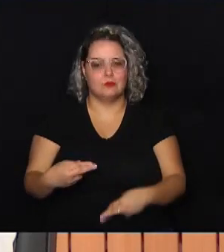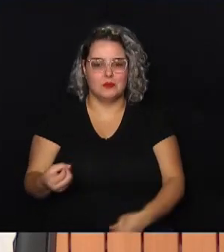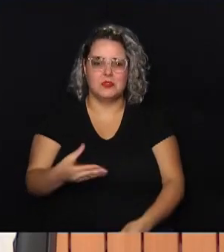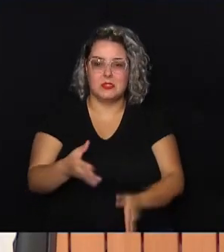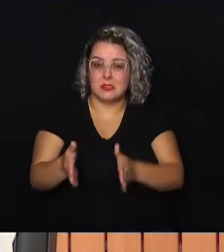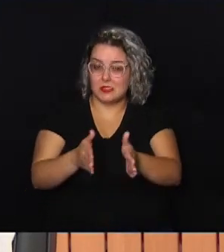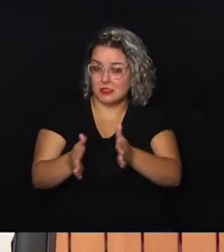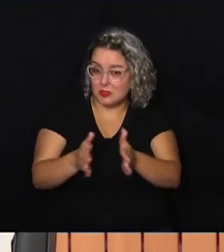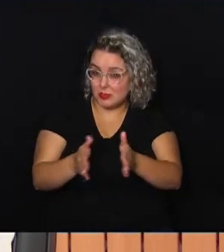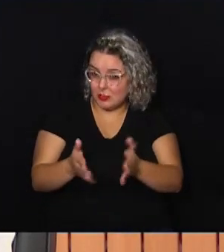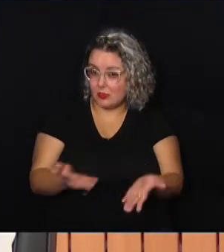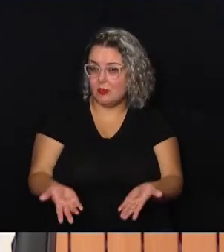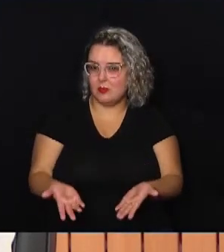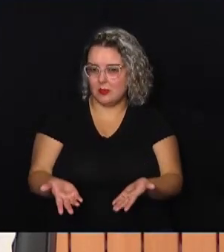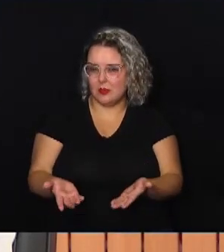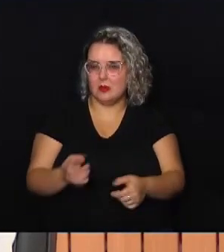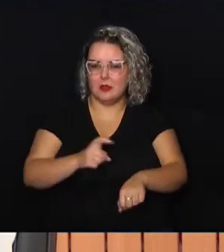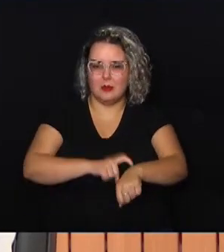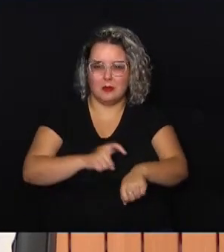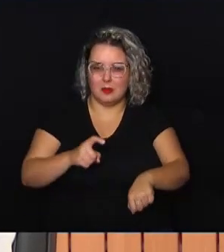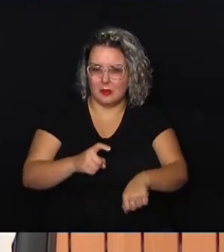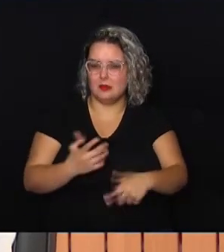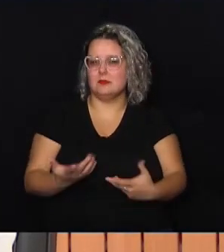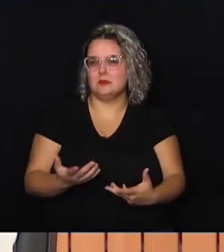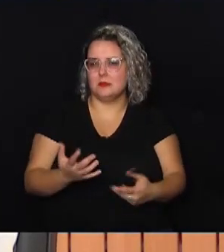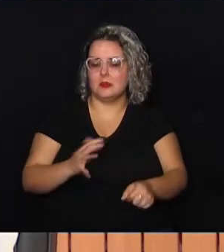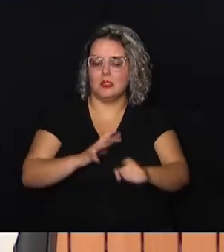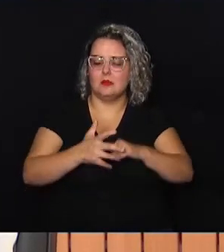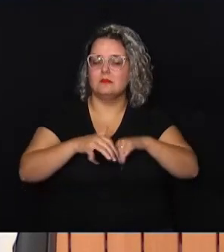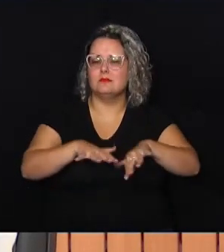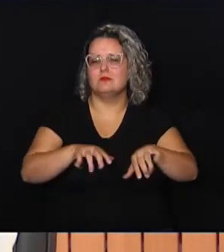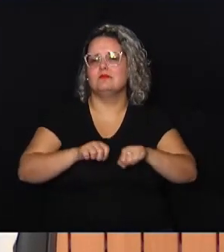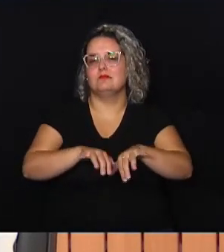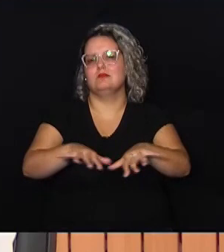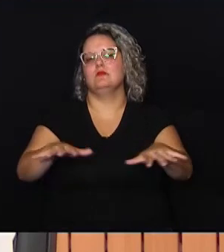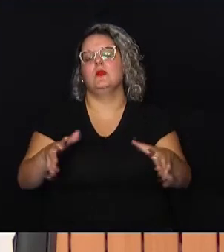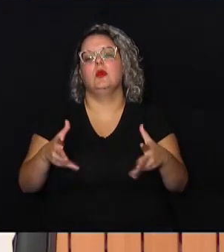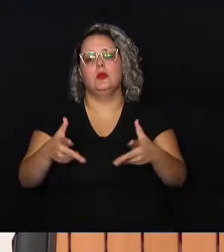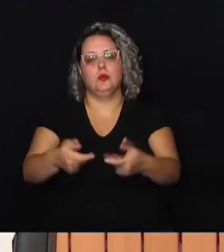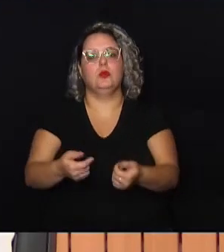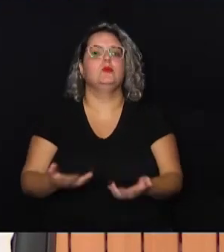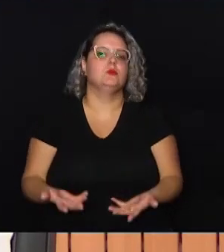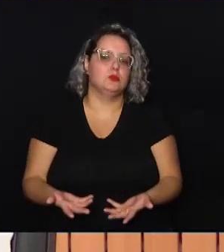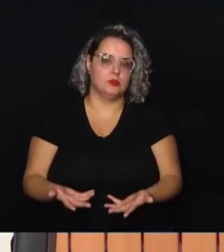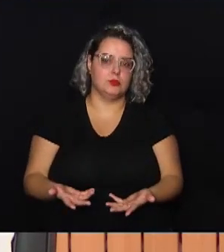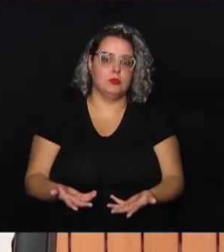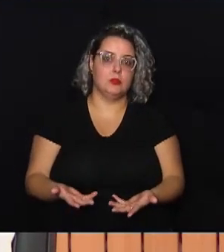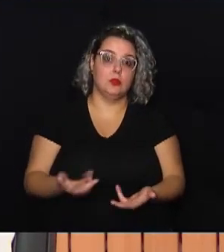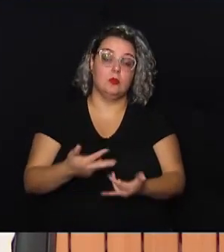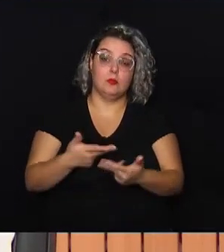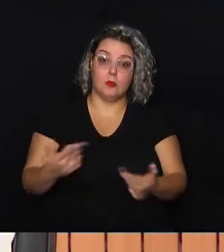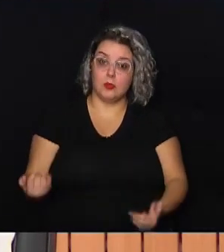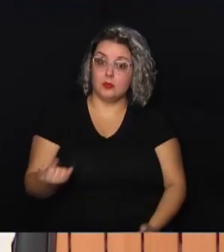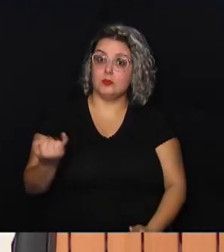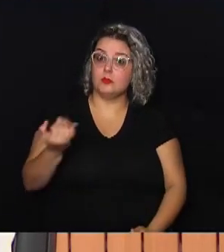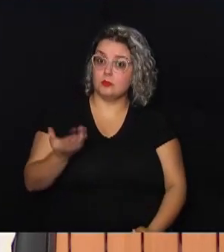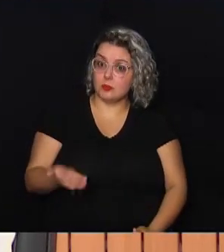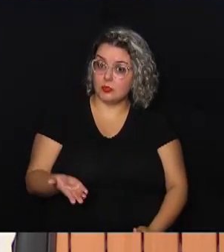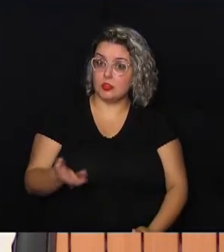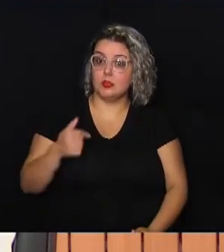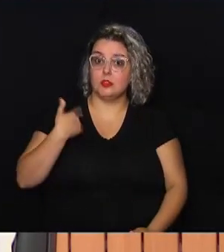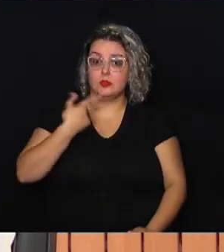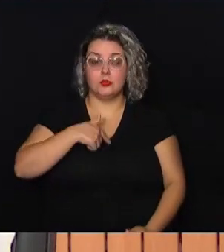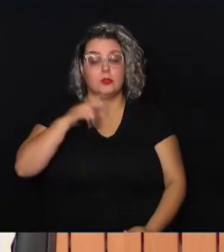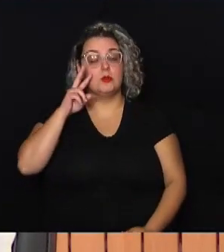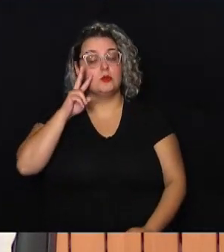face ou essa ressaca que a pandemia deixou em todo mundo. Foi uma coisa importante que nós temos que dar uma